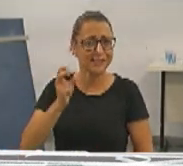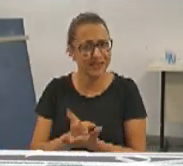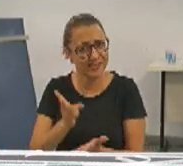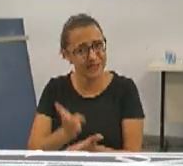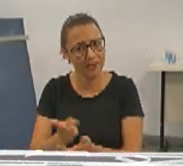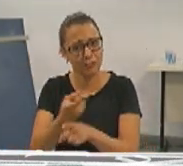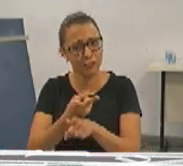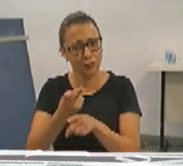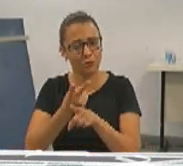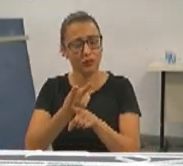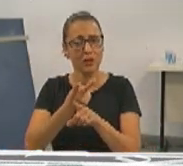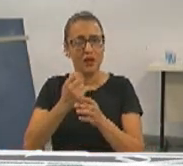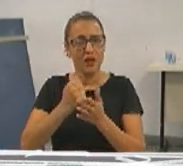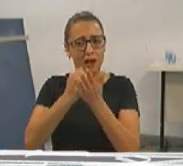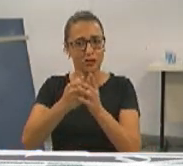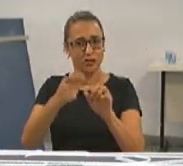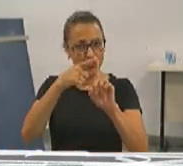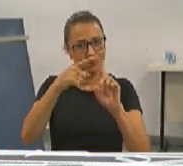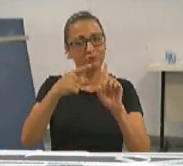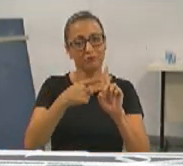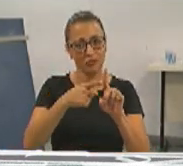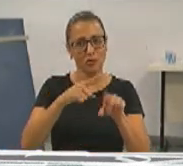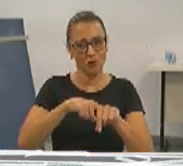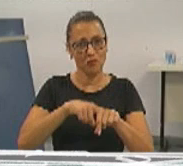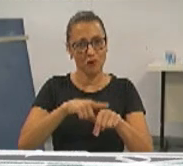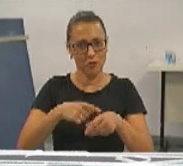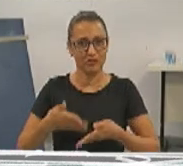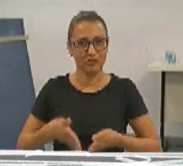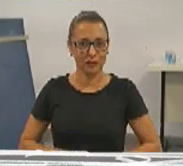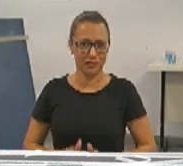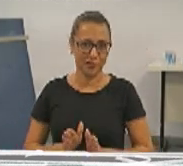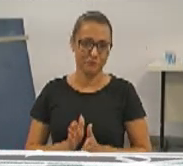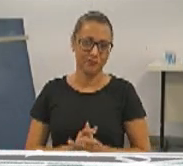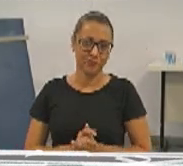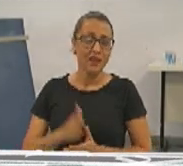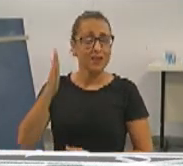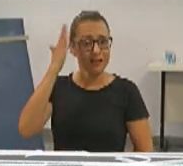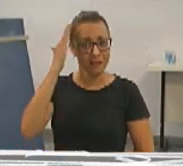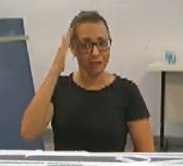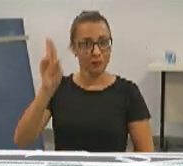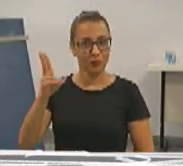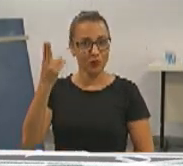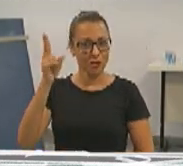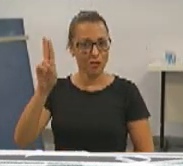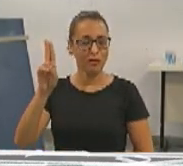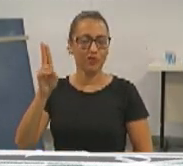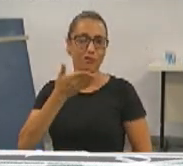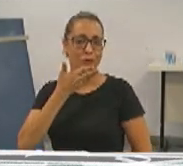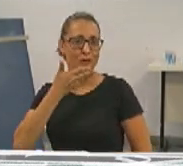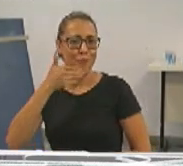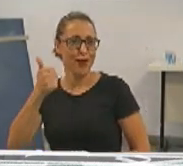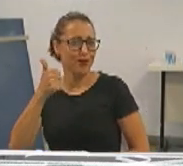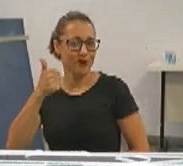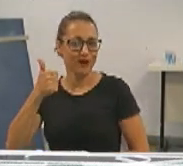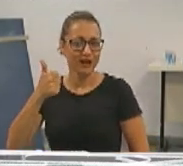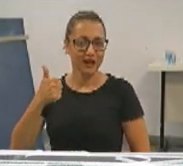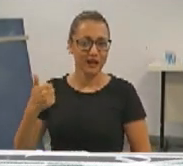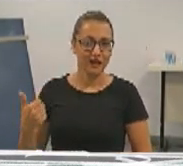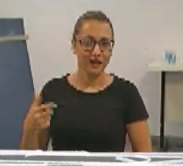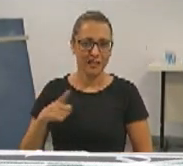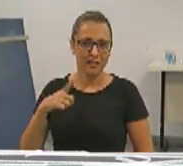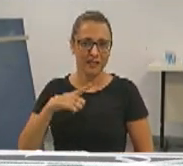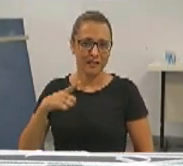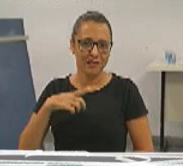parto. Sabemos também que é o HU a melhor e mais completa instituição de